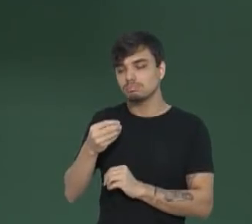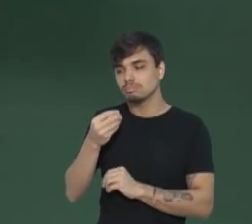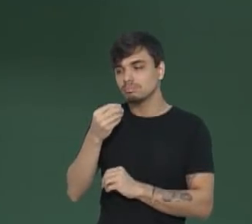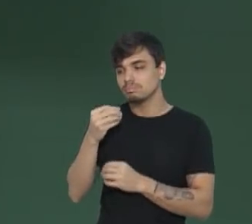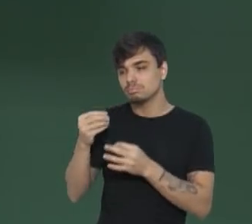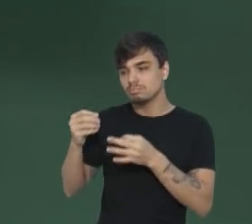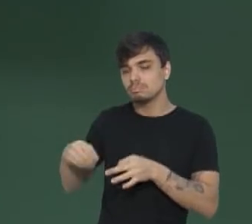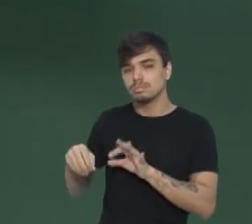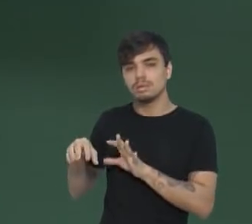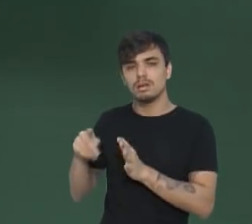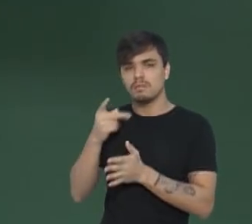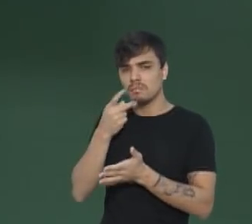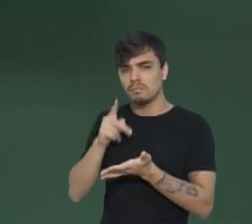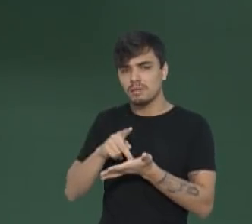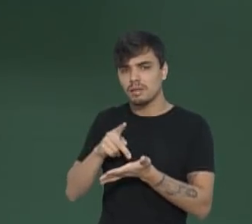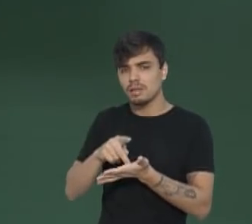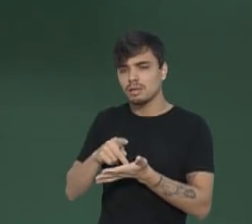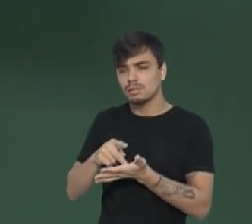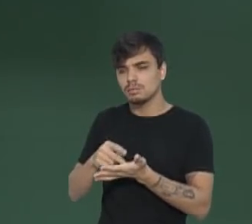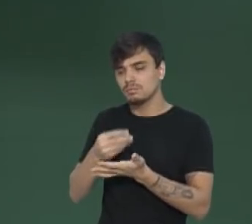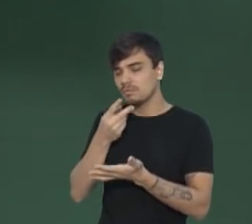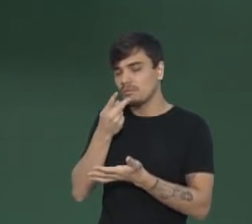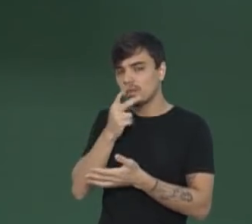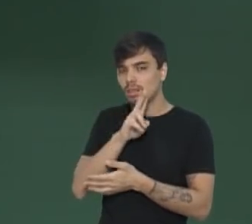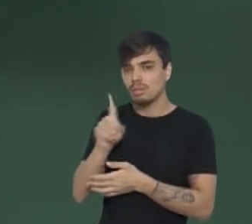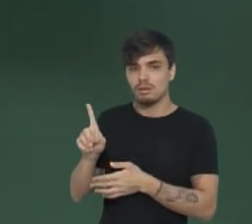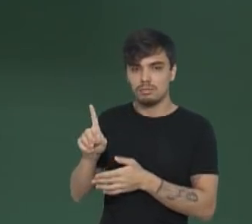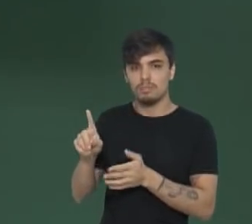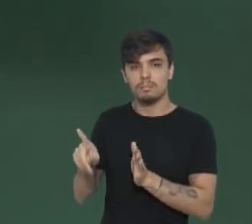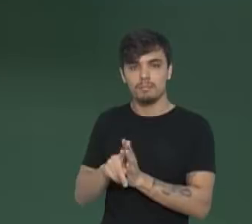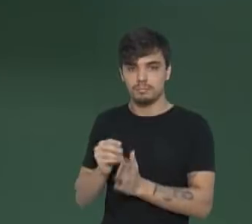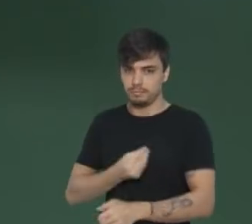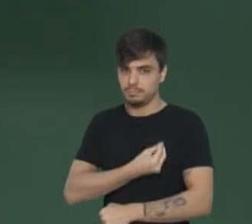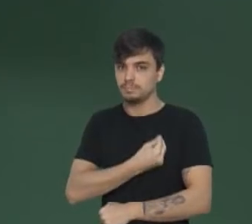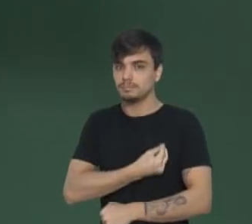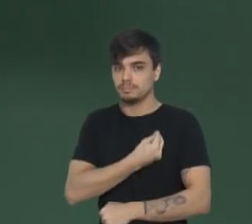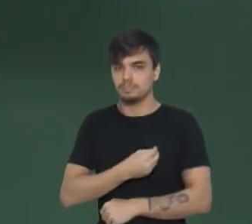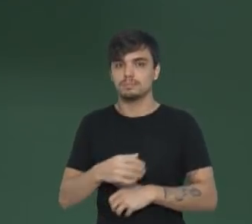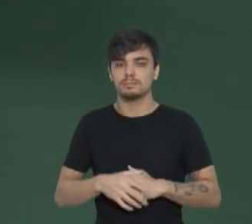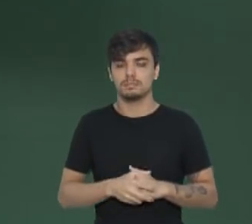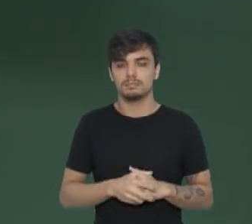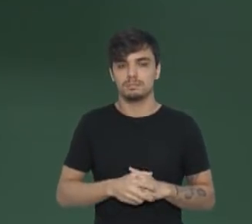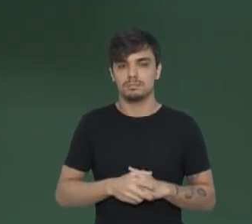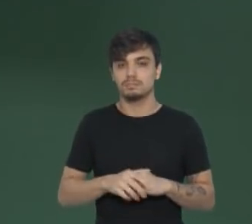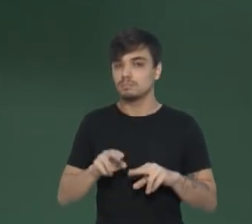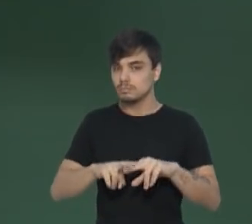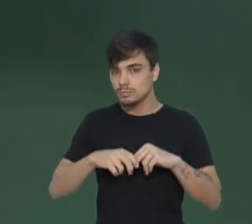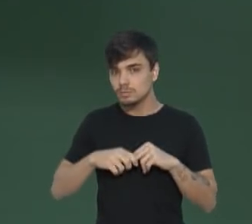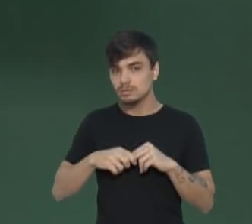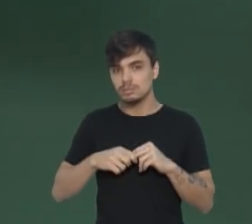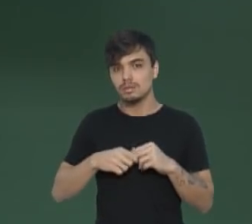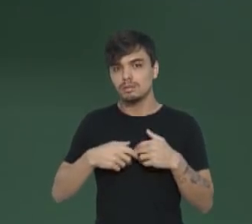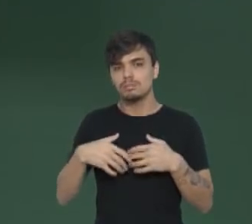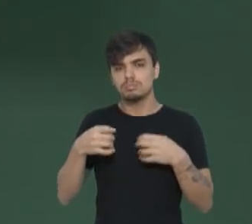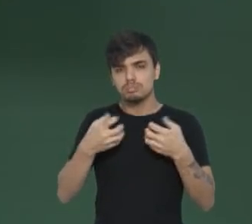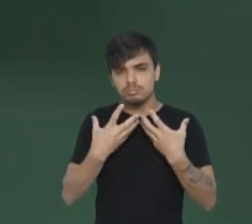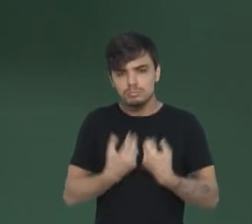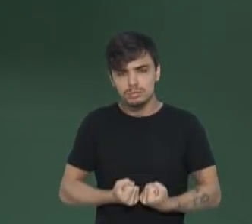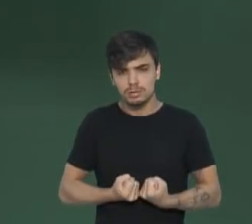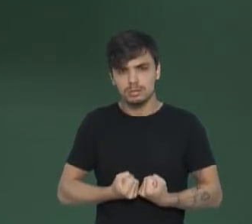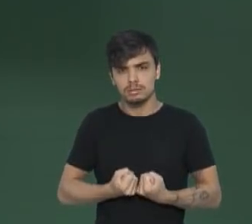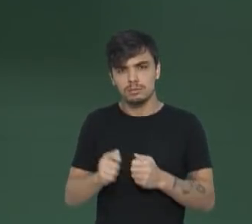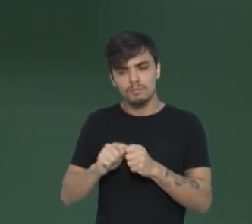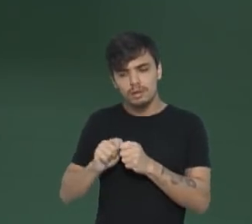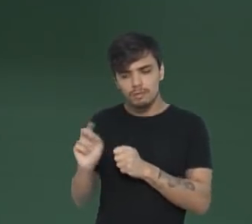existência. O niilismo ativo é aquele que nega a negação da existência. Portanto, agora eu assumo e crio valores